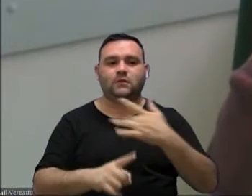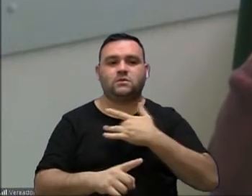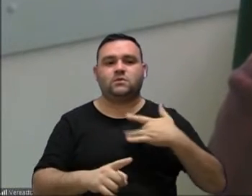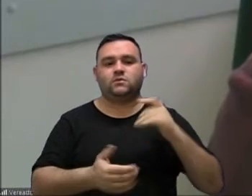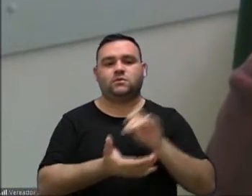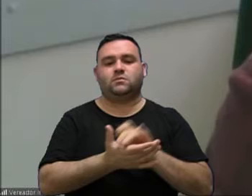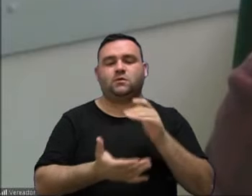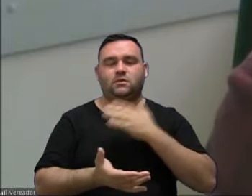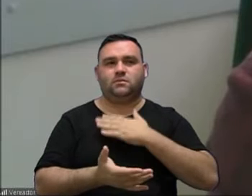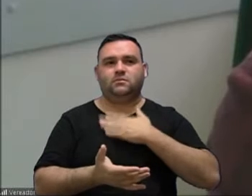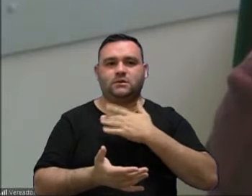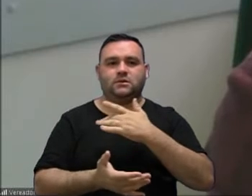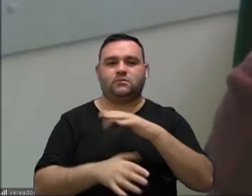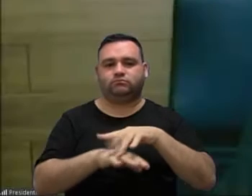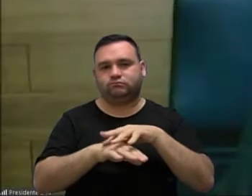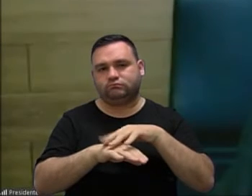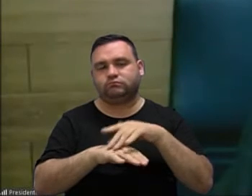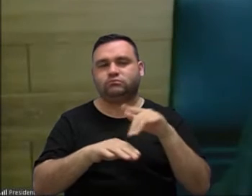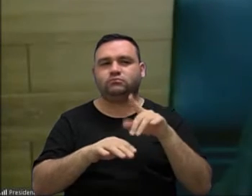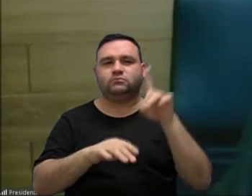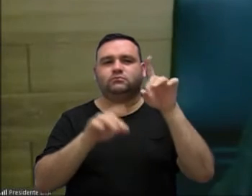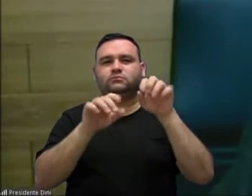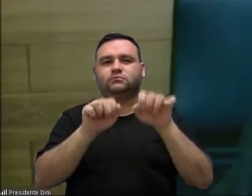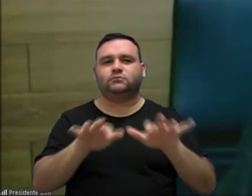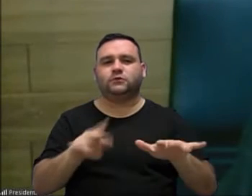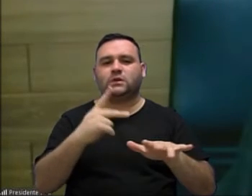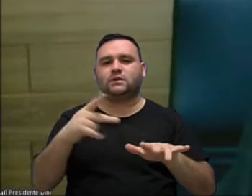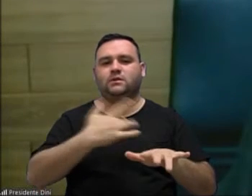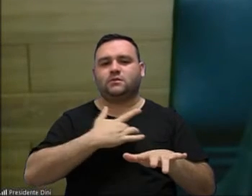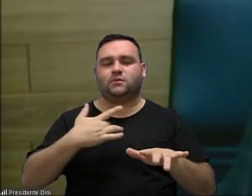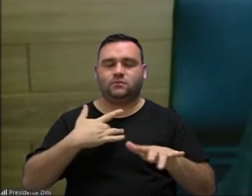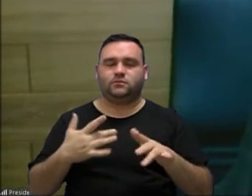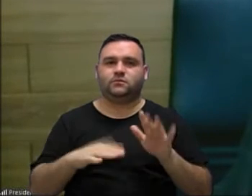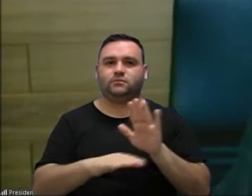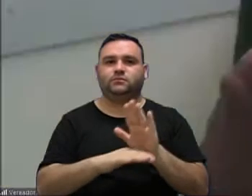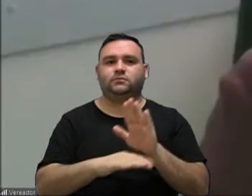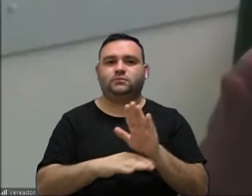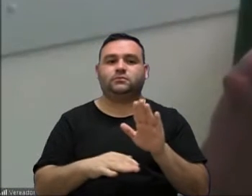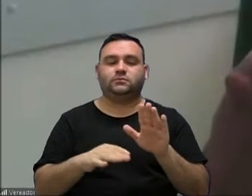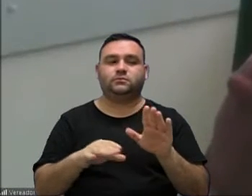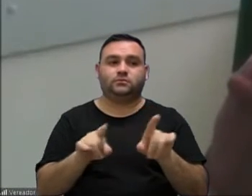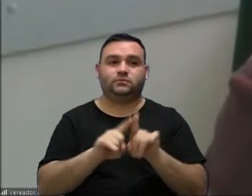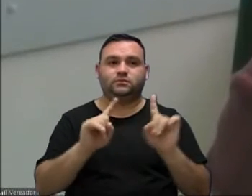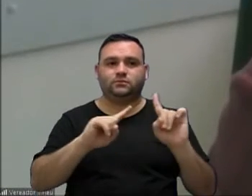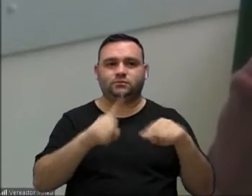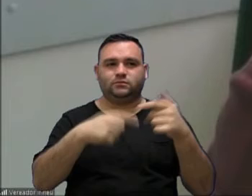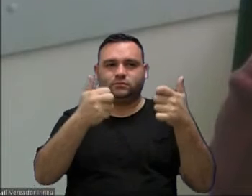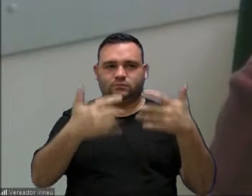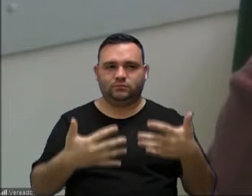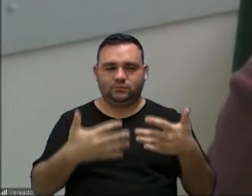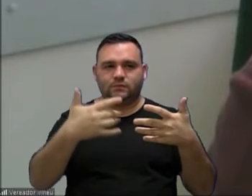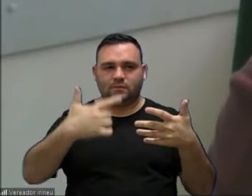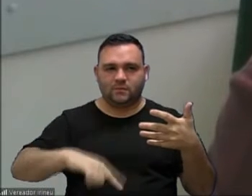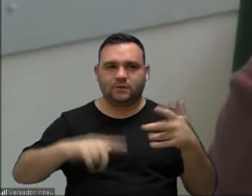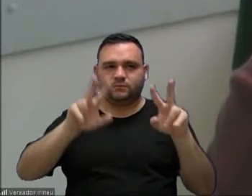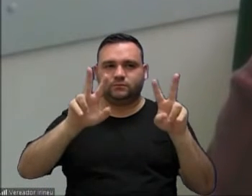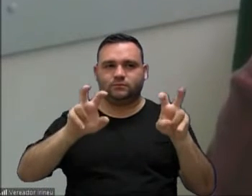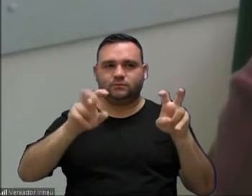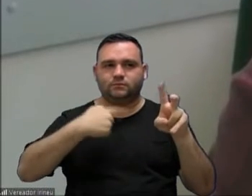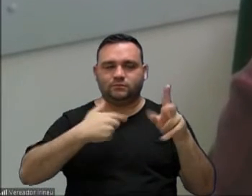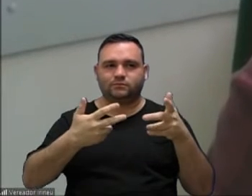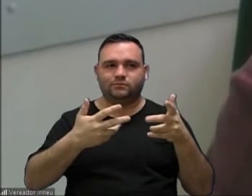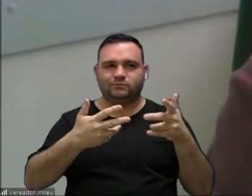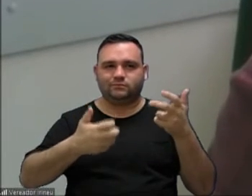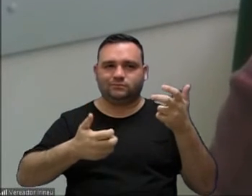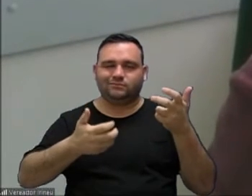saúde da minha esposa Deus abençoe a saúde da sua esposa vereador agora avante falaremos mais sobre o assunto que eu